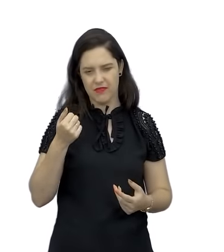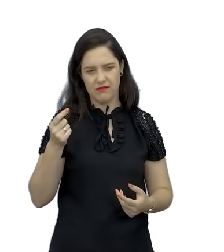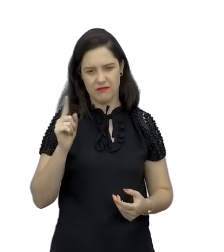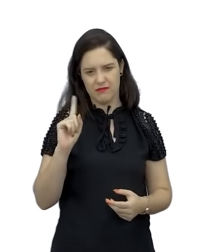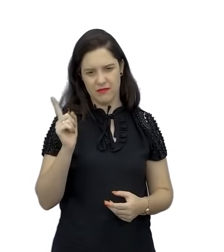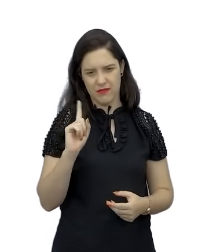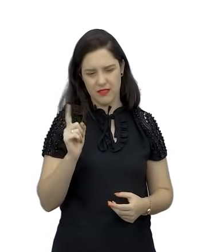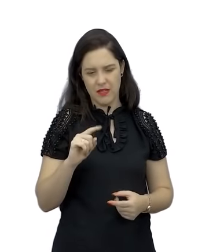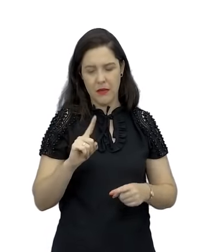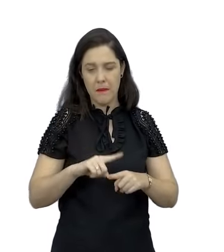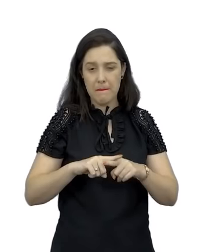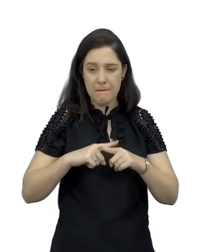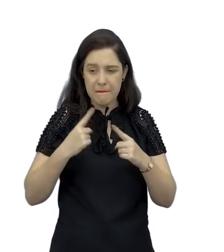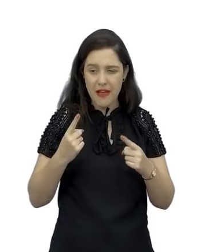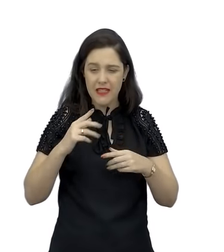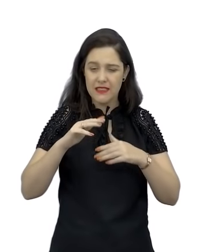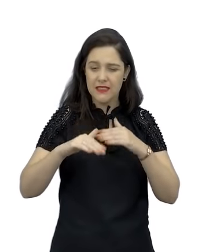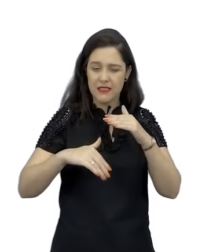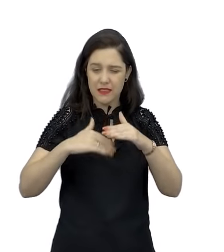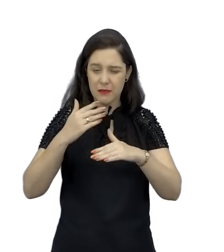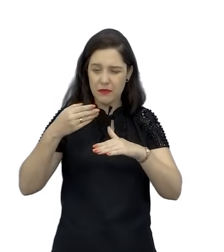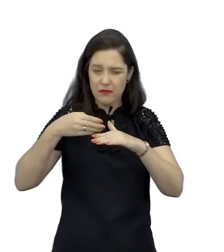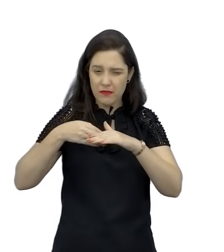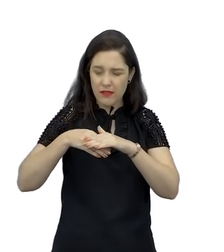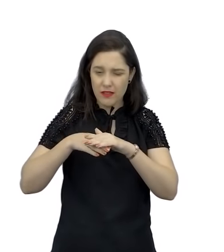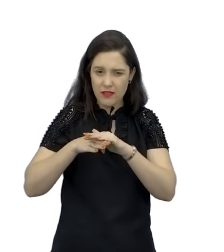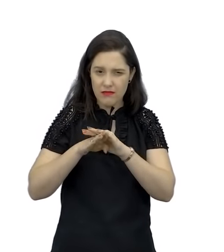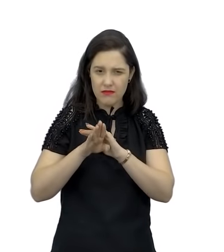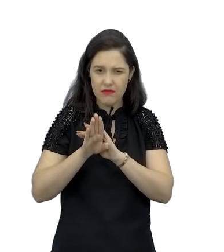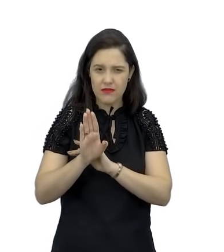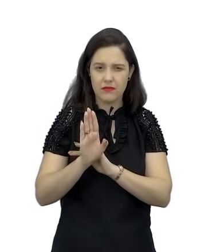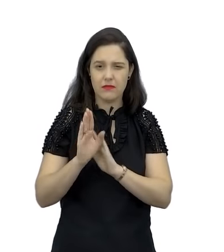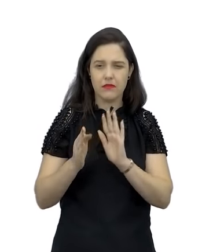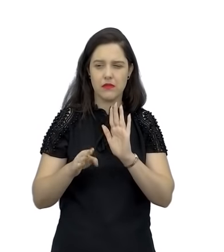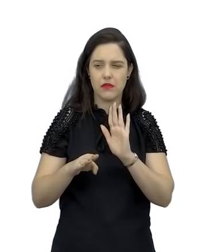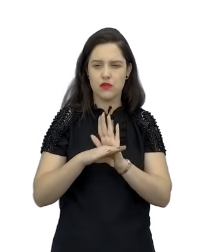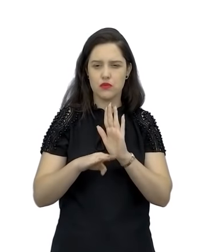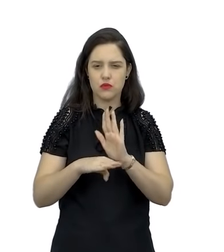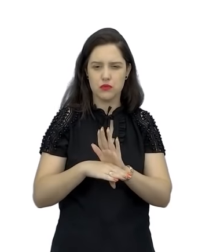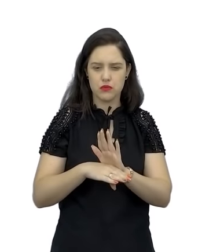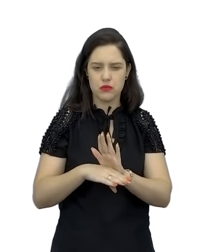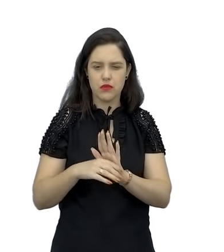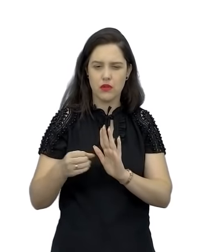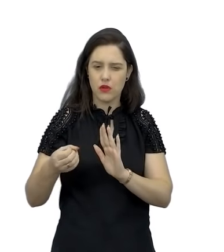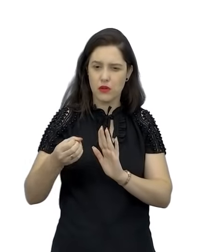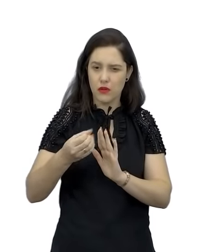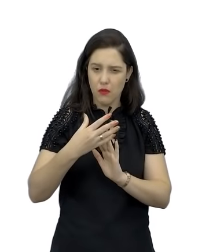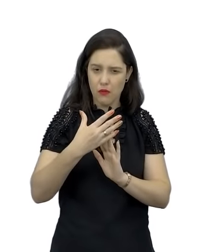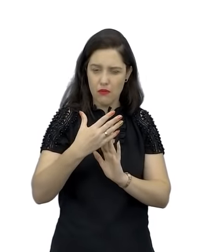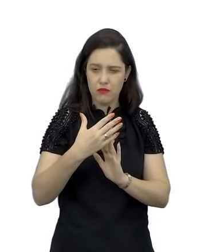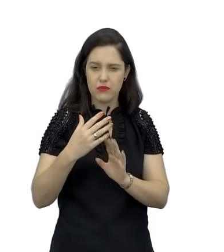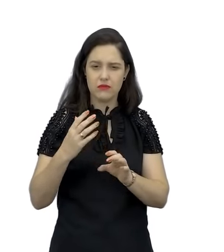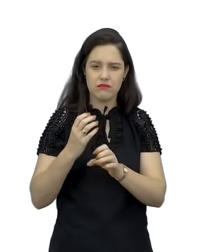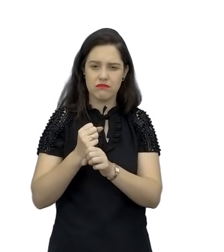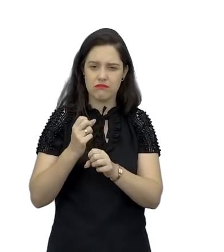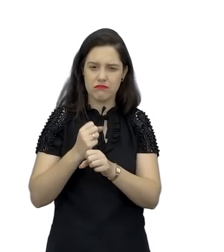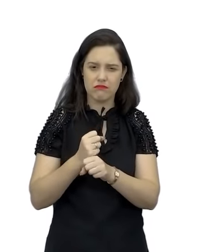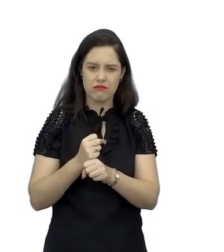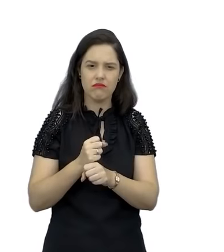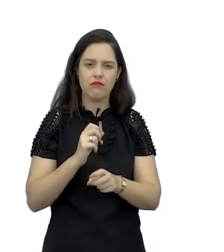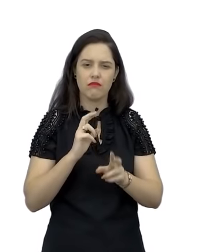gente vai introduzindo, né, essa metodologia como uma outra metodologia de resoluções de problemas, que muitos já